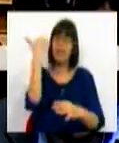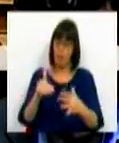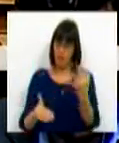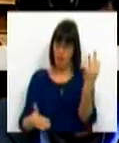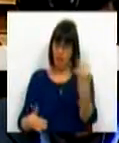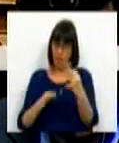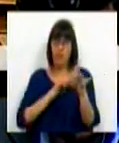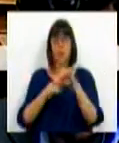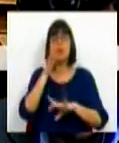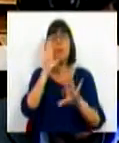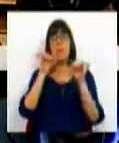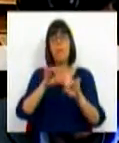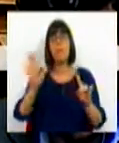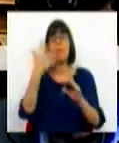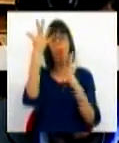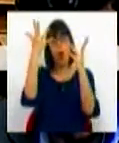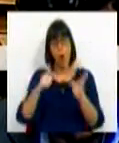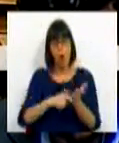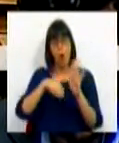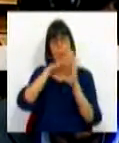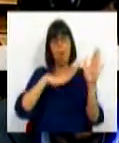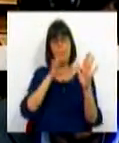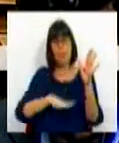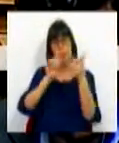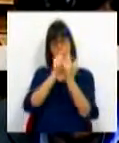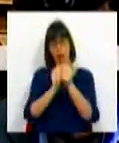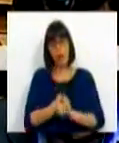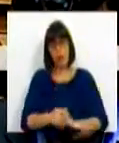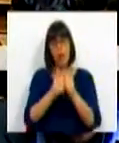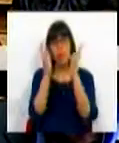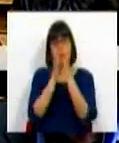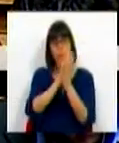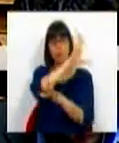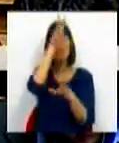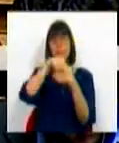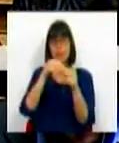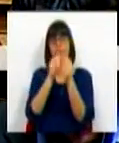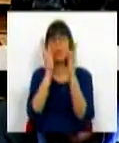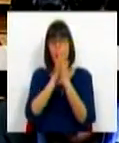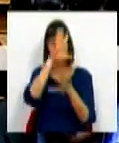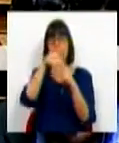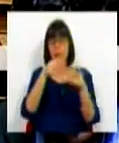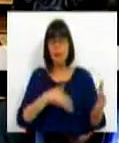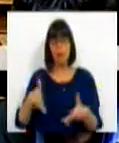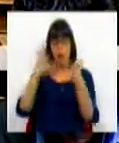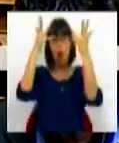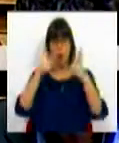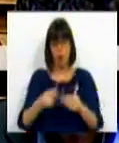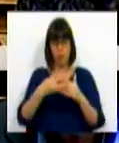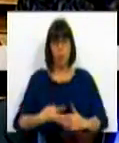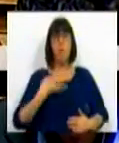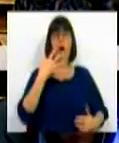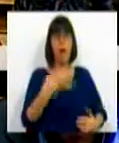Com dificuldade é certo, senhores deputados, mas este primeiro orçamento e o Programa Nacional de Reformas, que está todo incluído na estratégia orçamental dos próximos